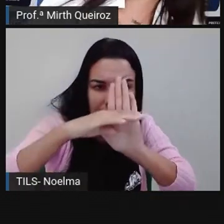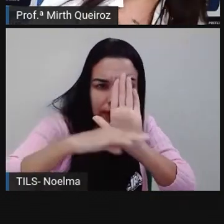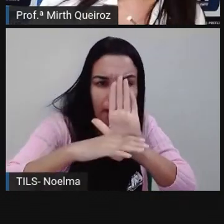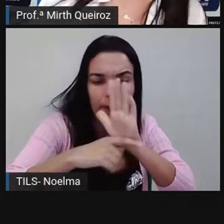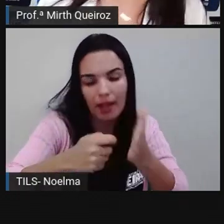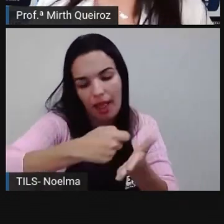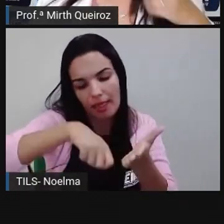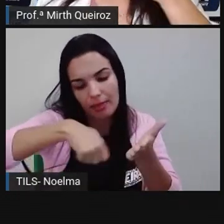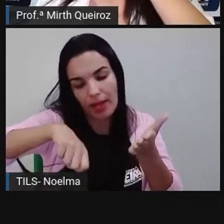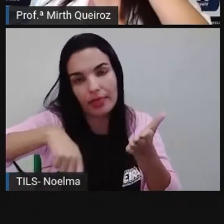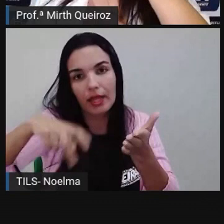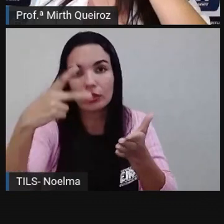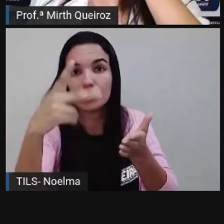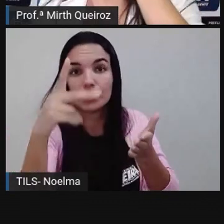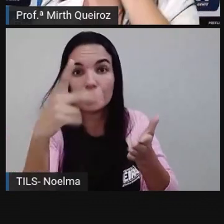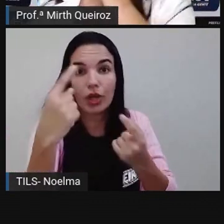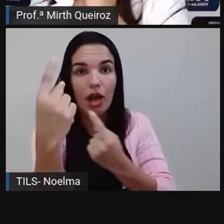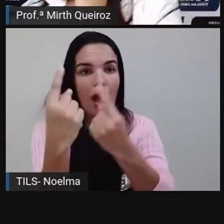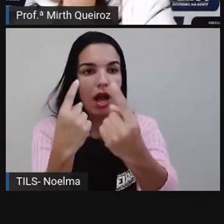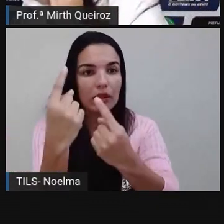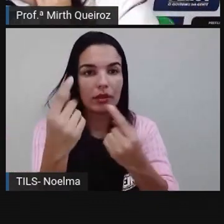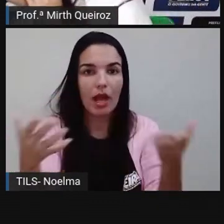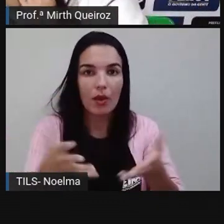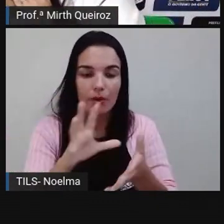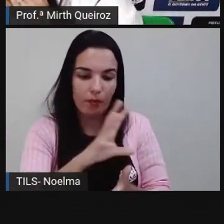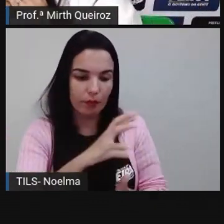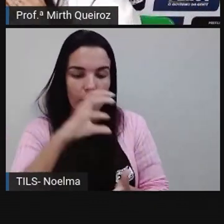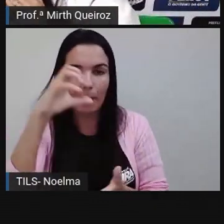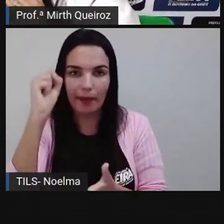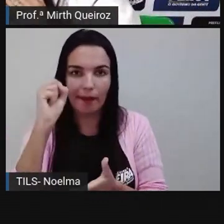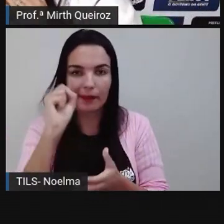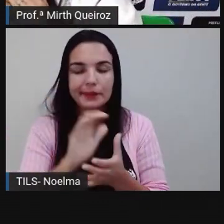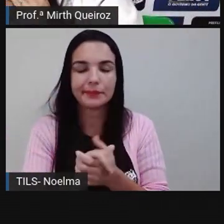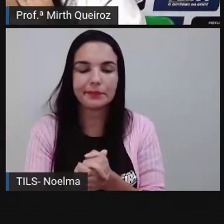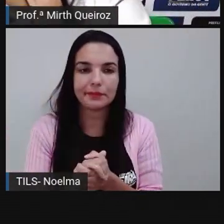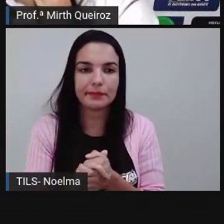vocês, certo? Eu vou pegar aqui